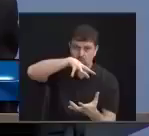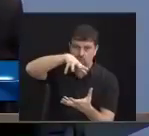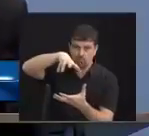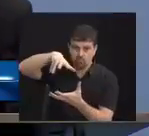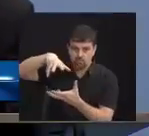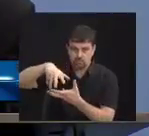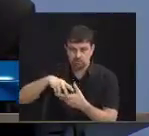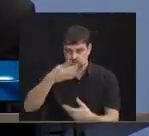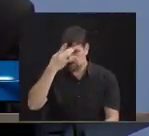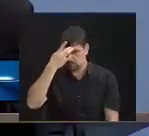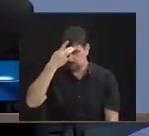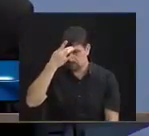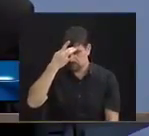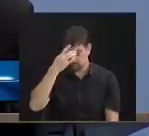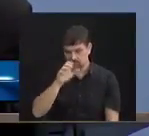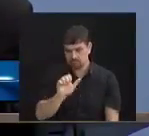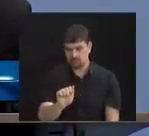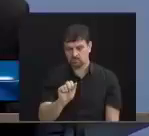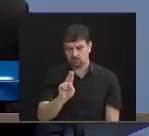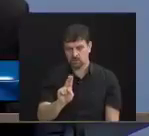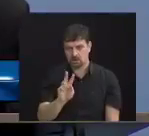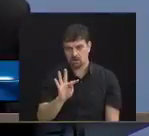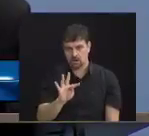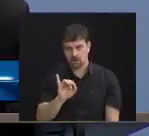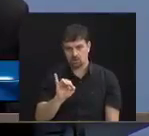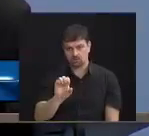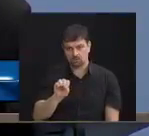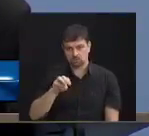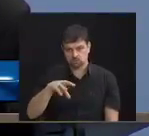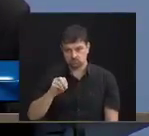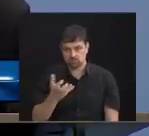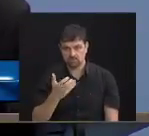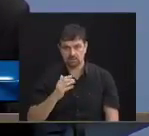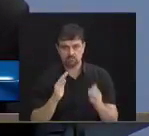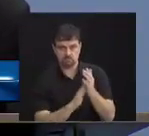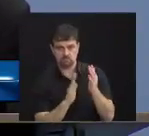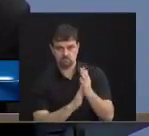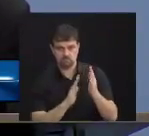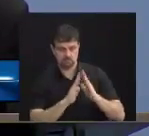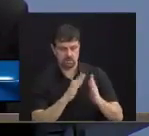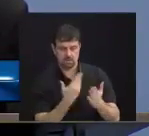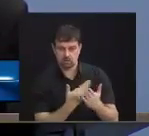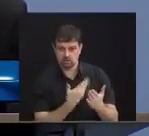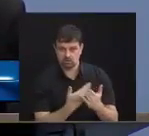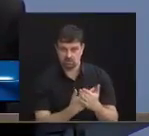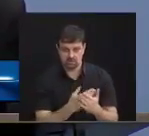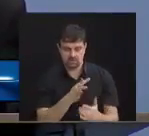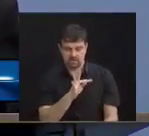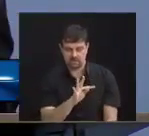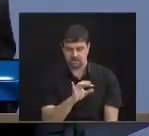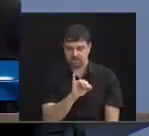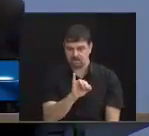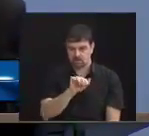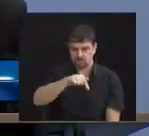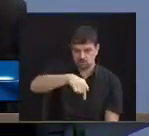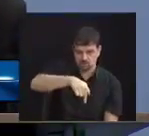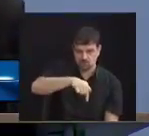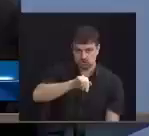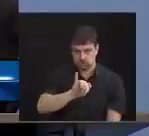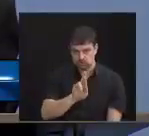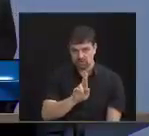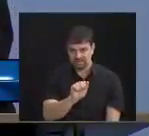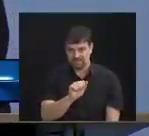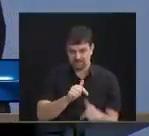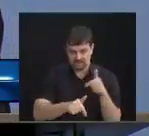autistas. Eu quero, senhor presidente, parabenizar a Escola Tiquira, que trabalha com crianças especiais, e toda a